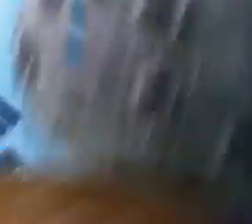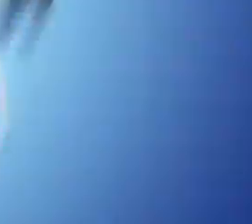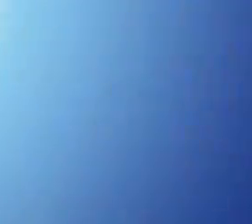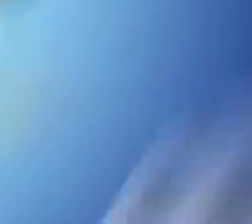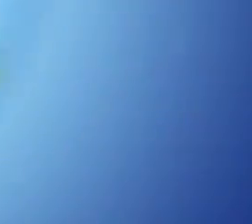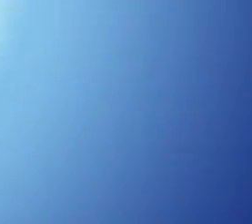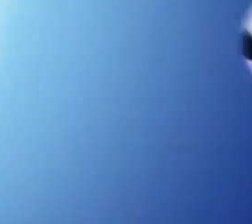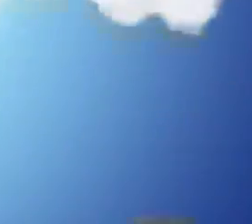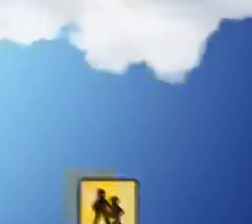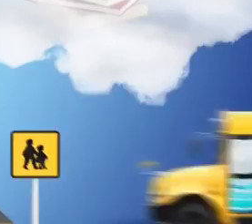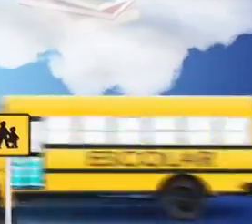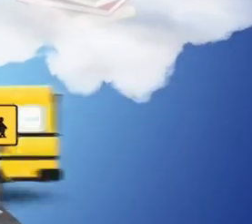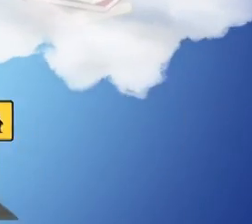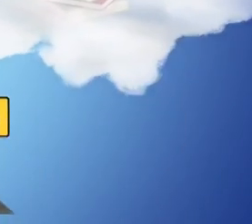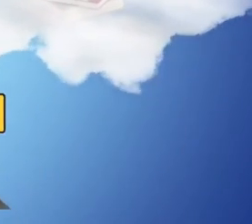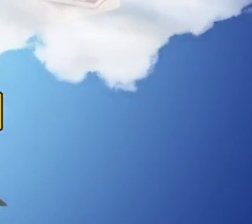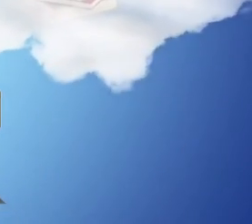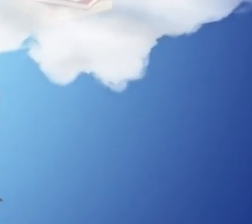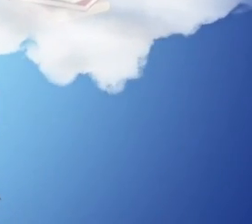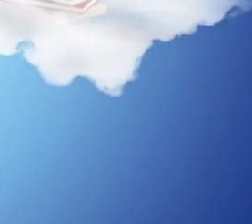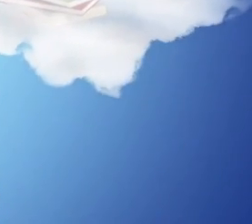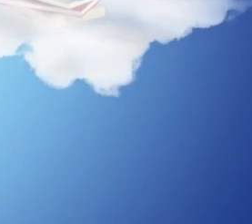E aí